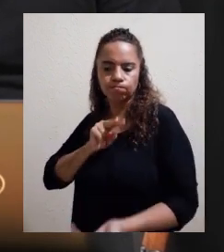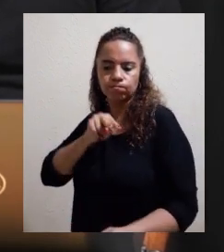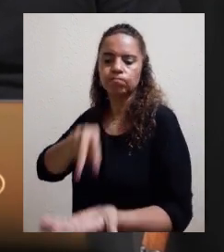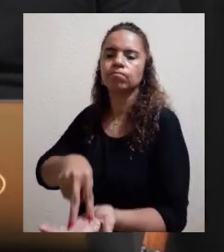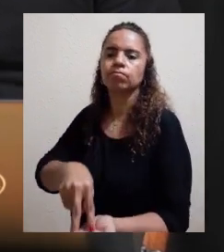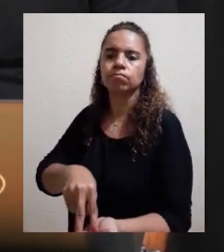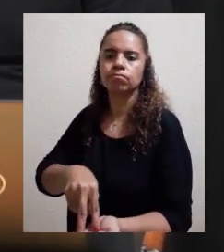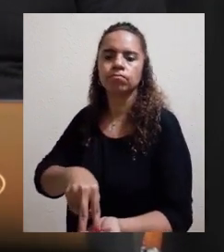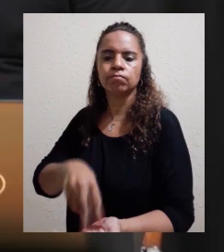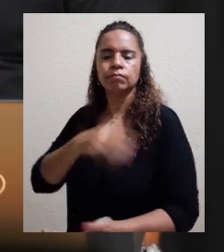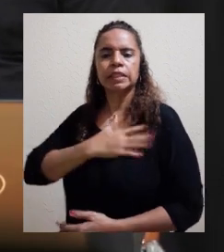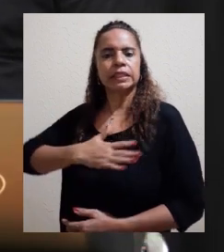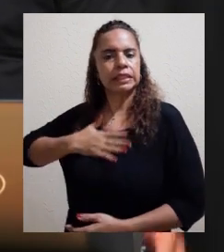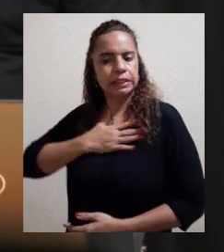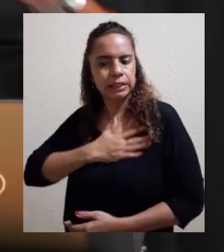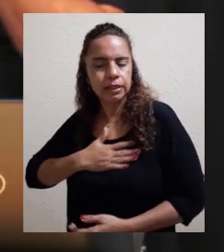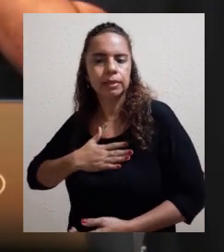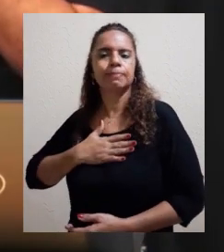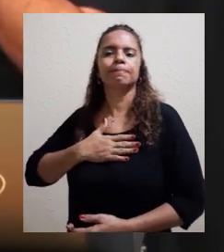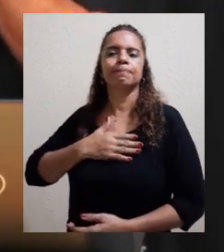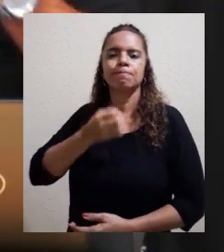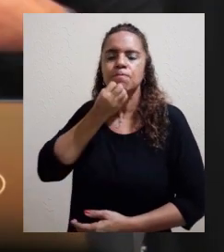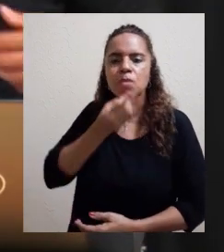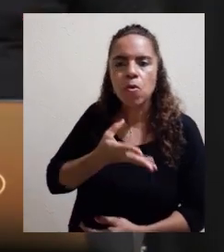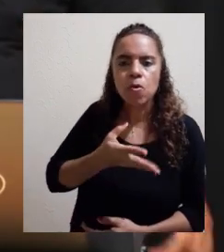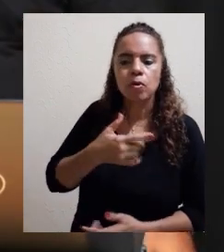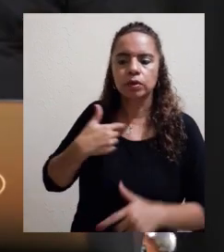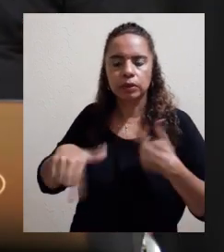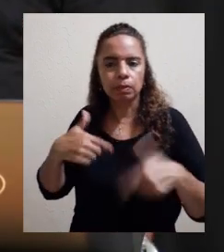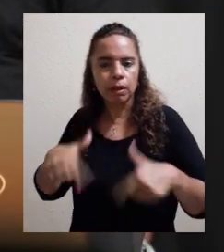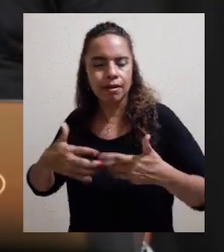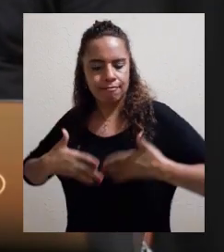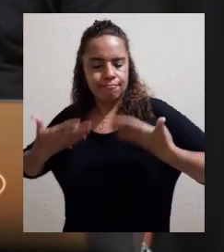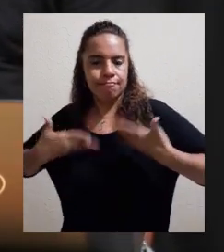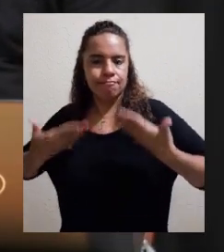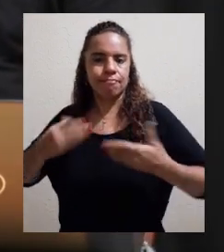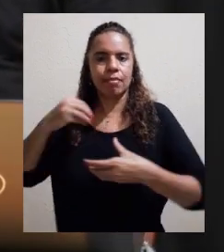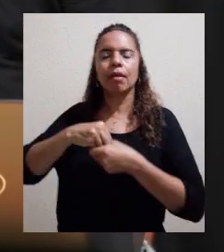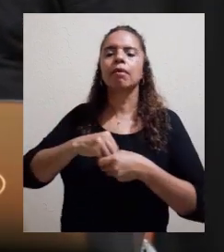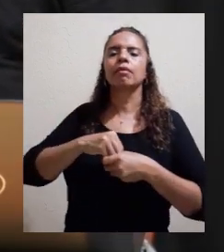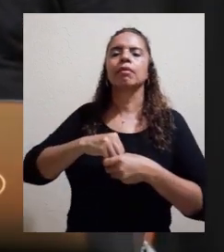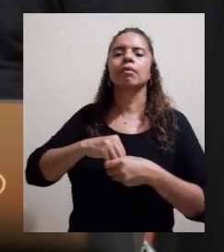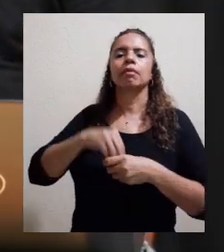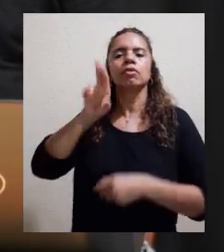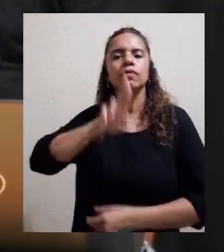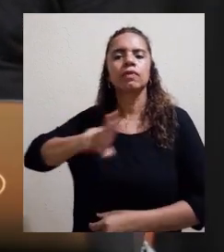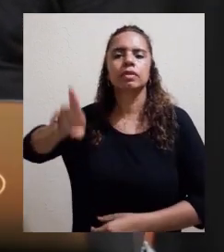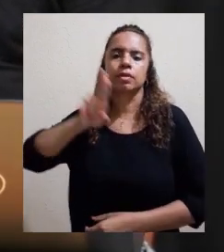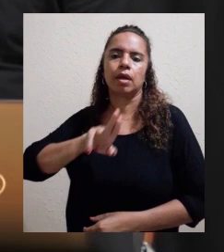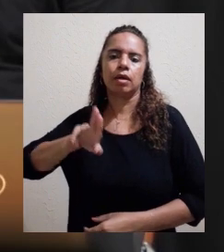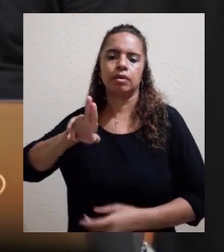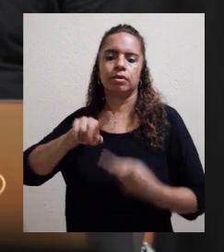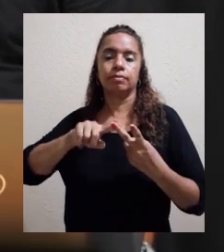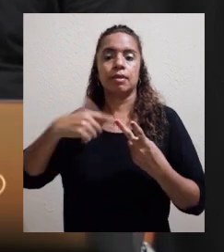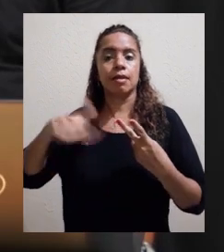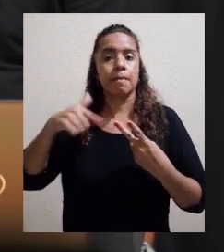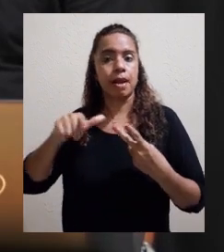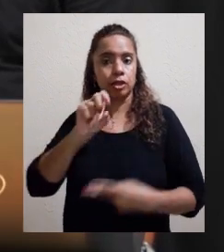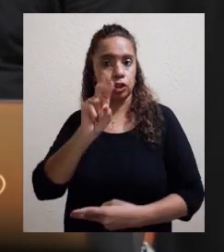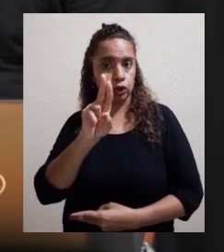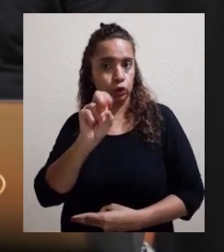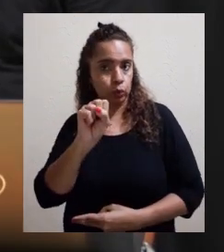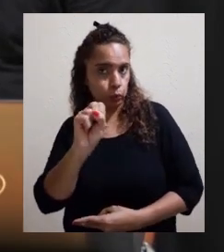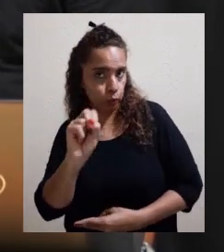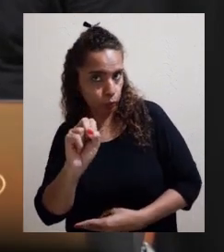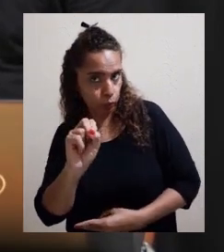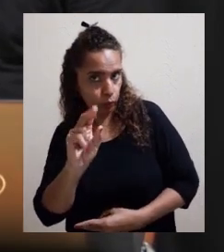aí me dá muito prazer estar na academia, estar ensinando, estar pesquisando, trabalhar no SUS, no meu caso no Hospital